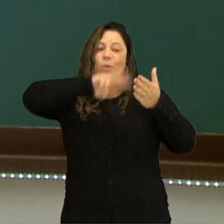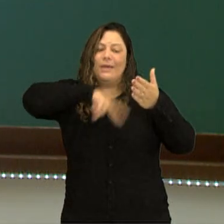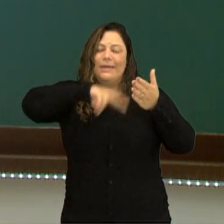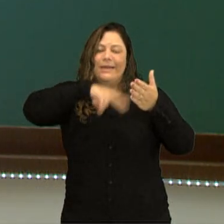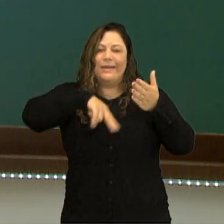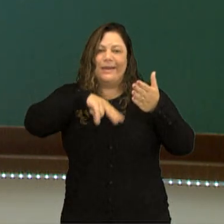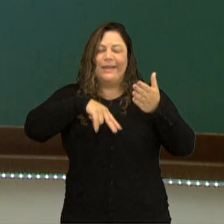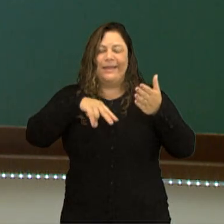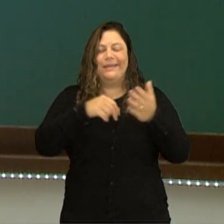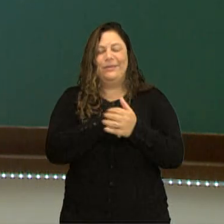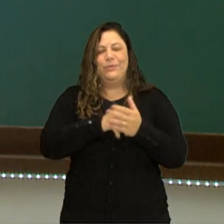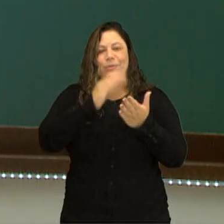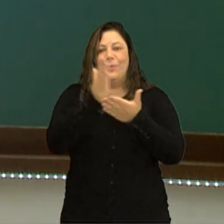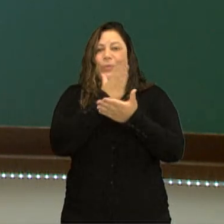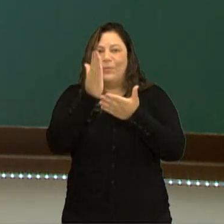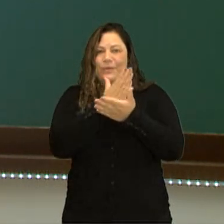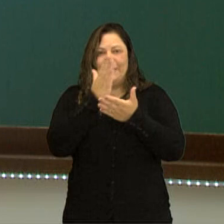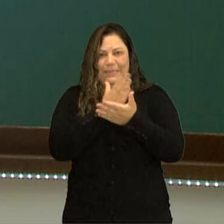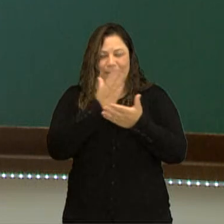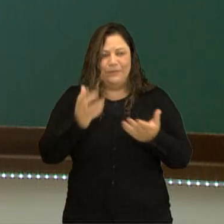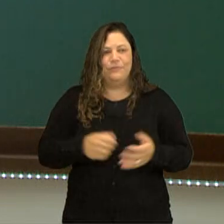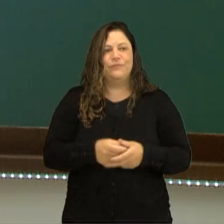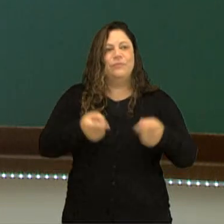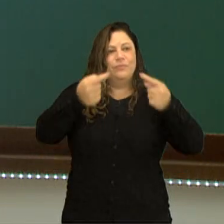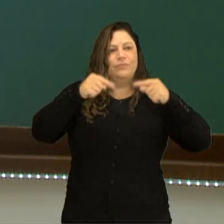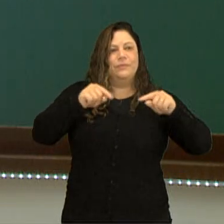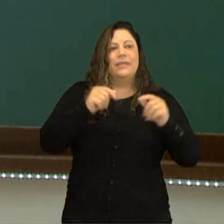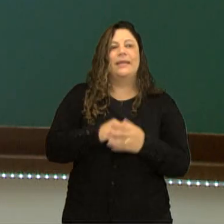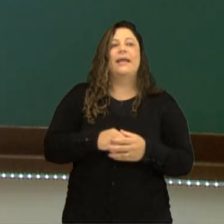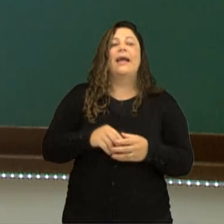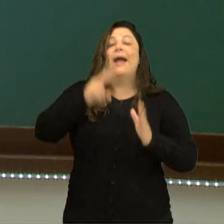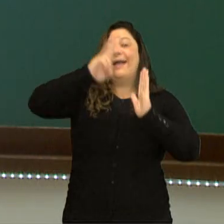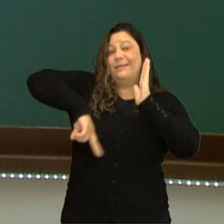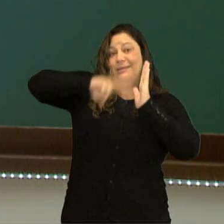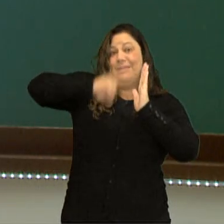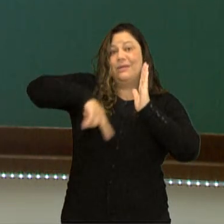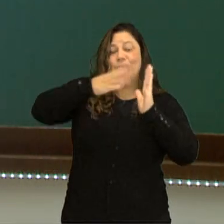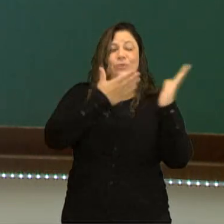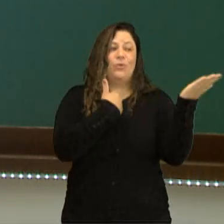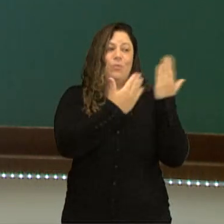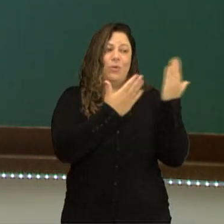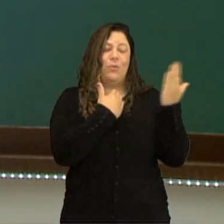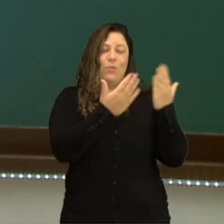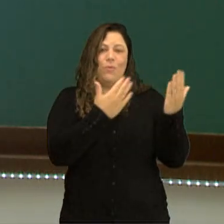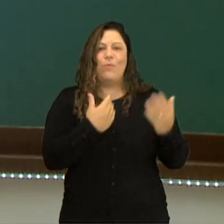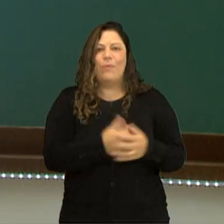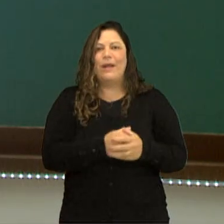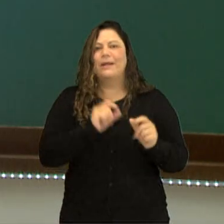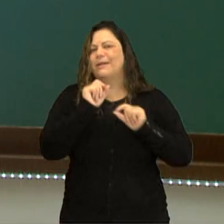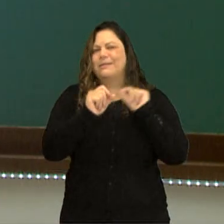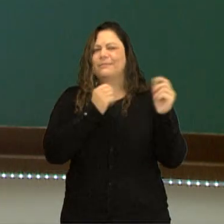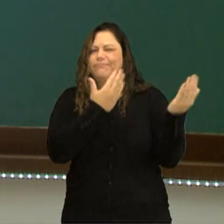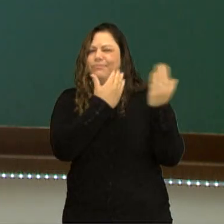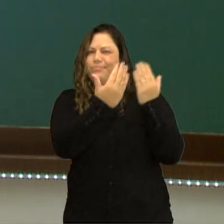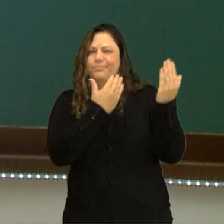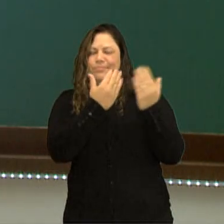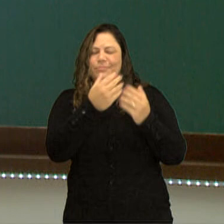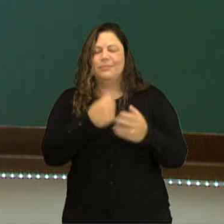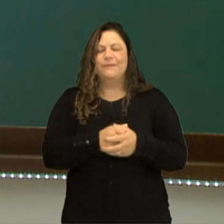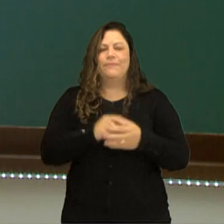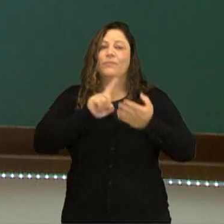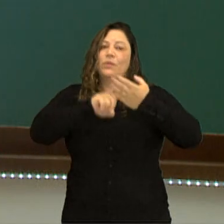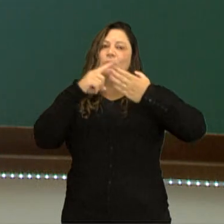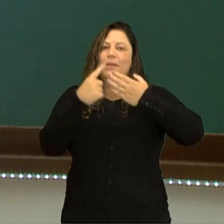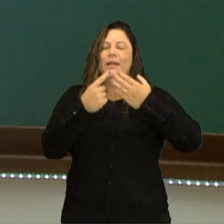de Guimarães Rosa, não o autor. E ainda, essa leitura é uma prosa, a leitura assumiu o papel de prosa, uma